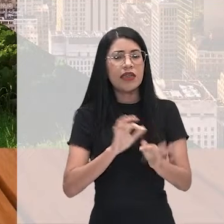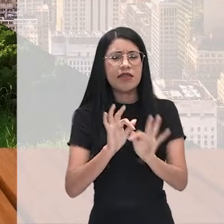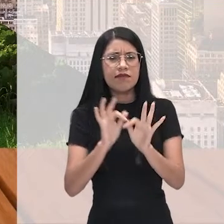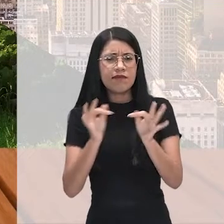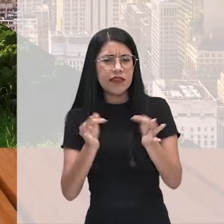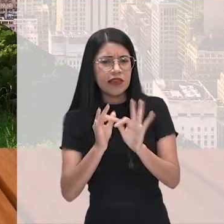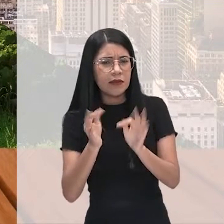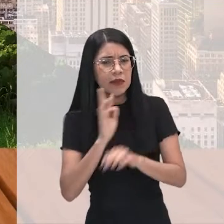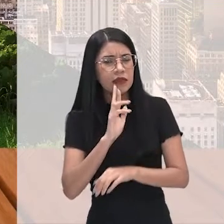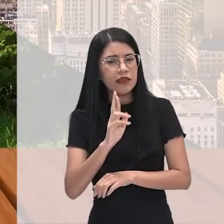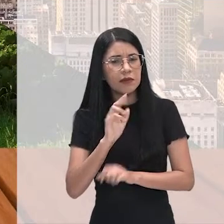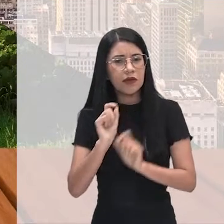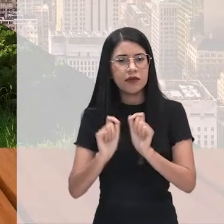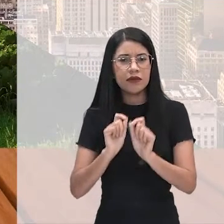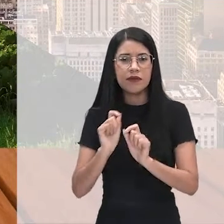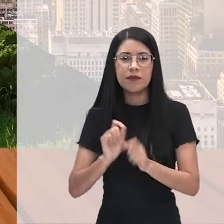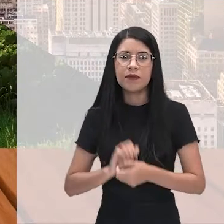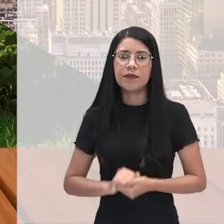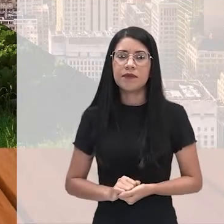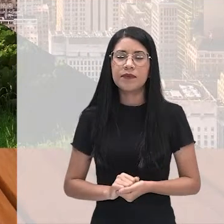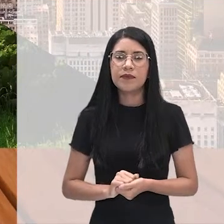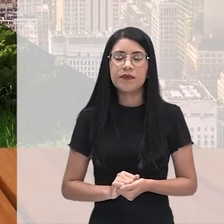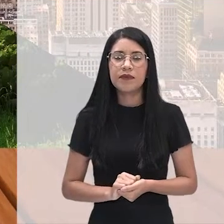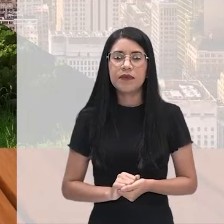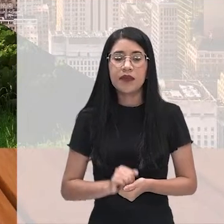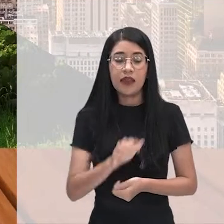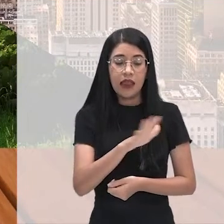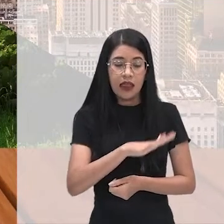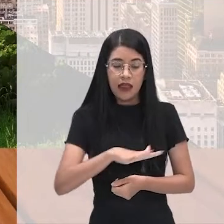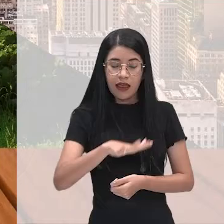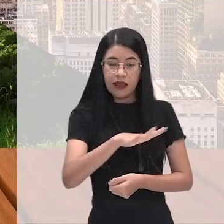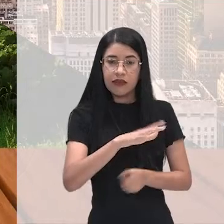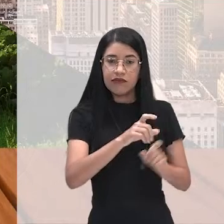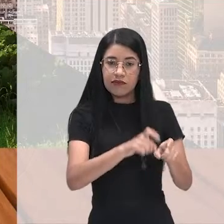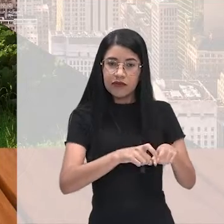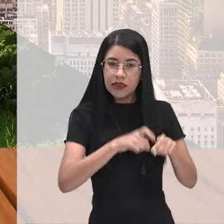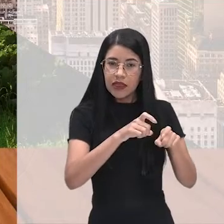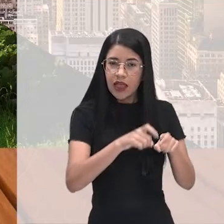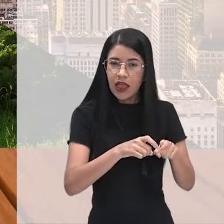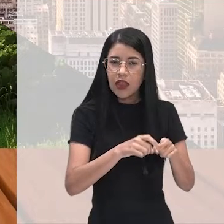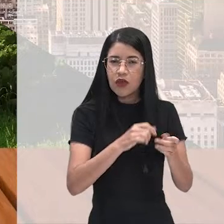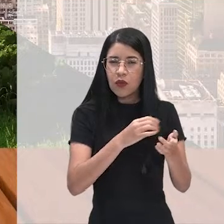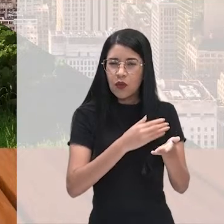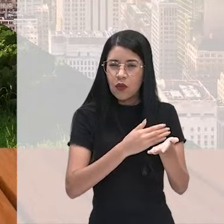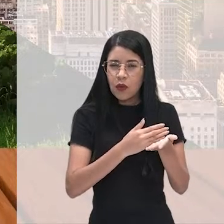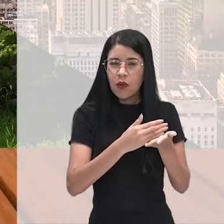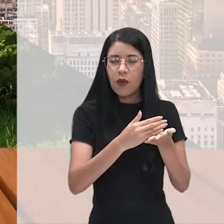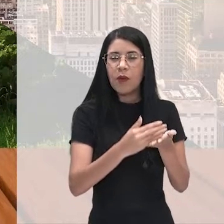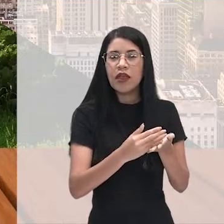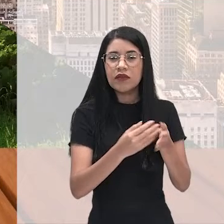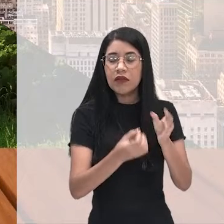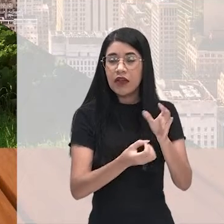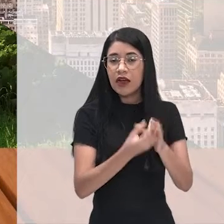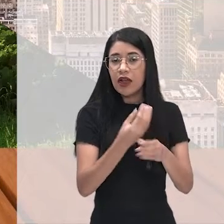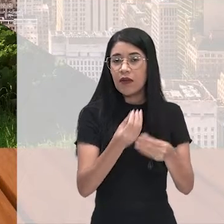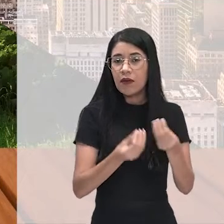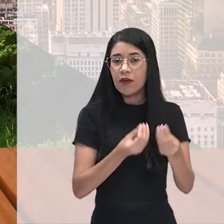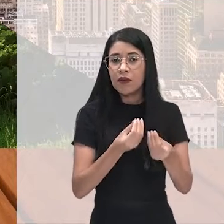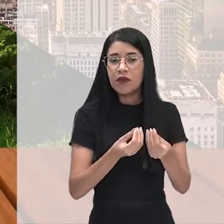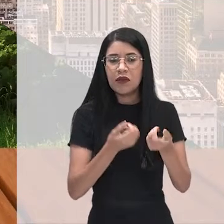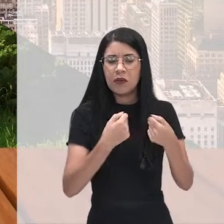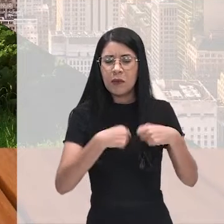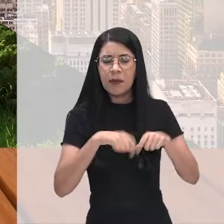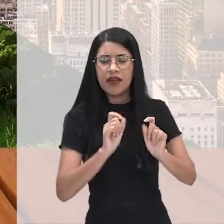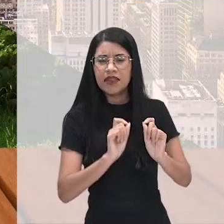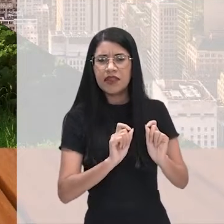simplificar aqui o máximo possível. Bem, o espaço rural, em sua gênese, a sua formação não precisava de grandes